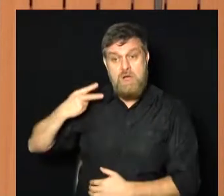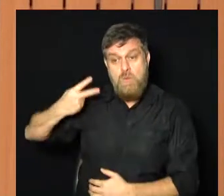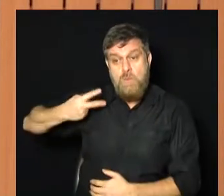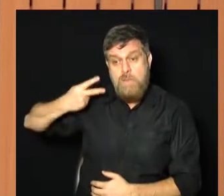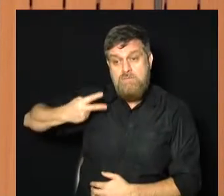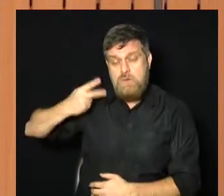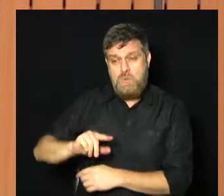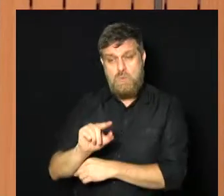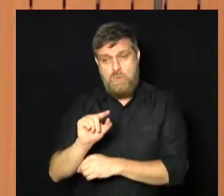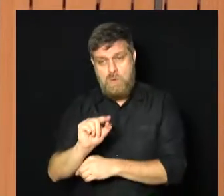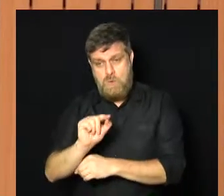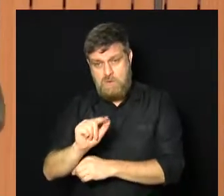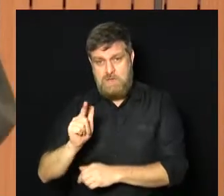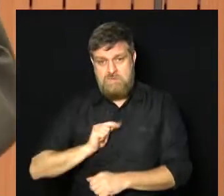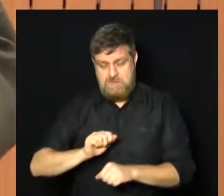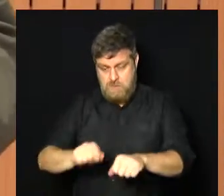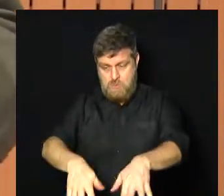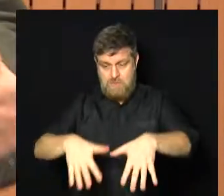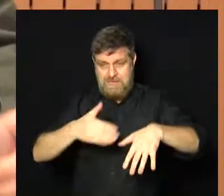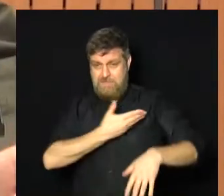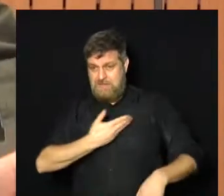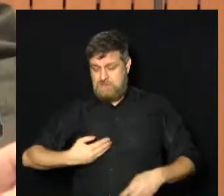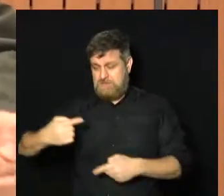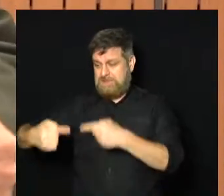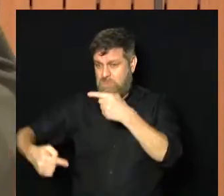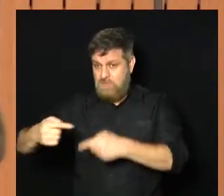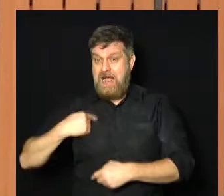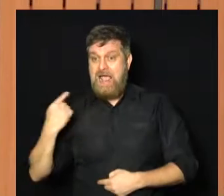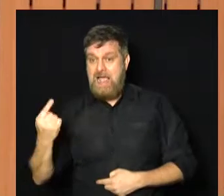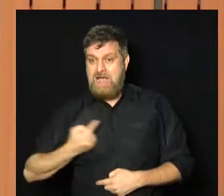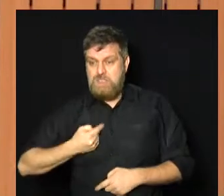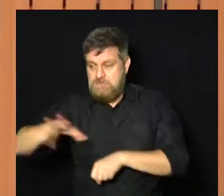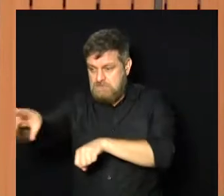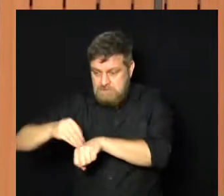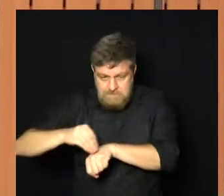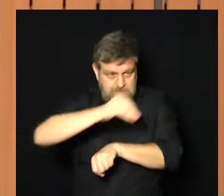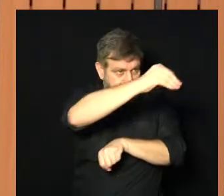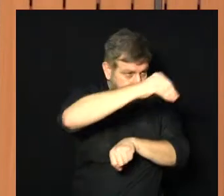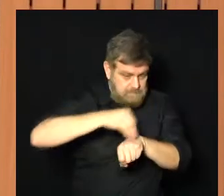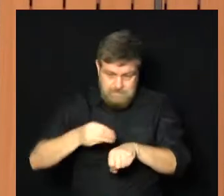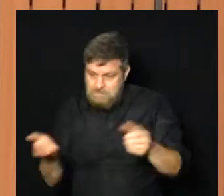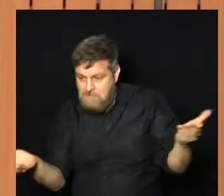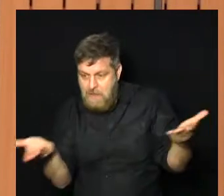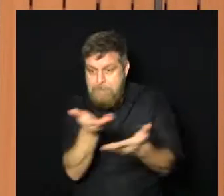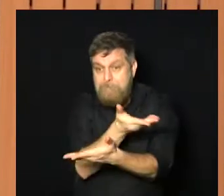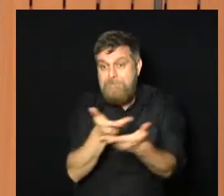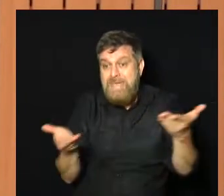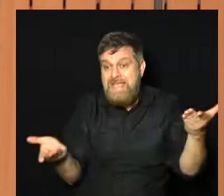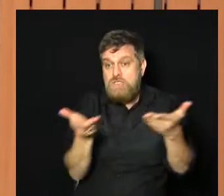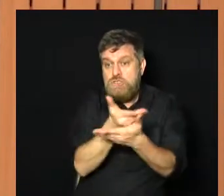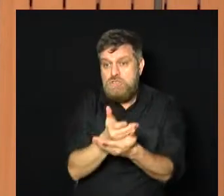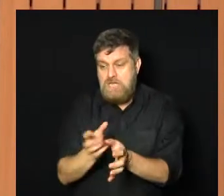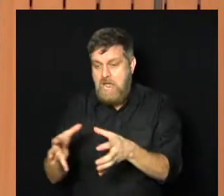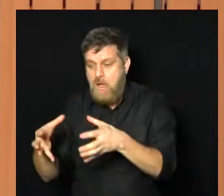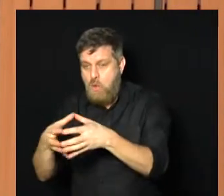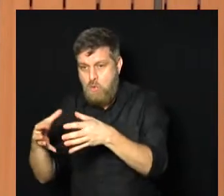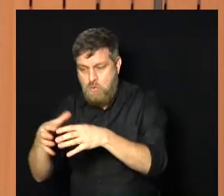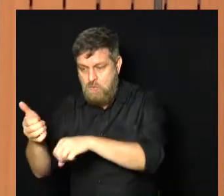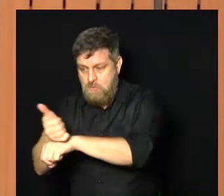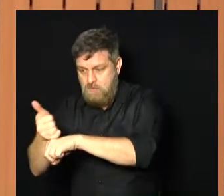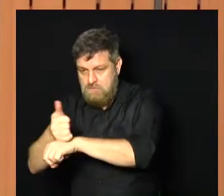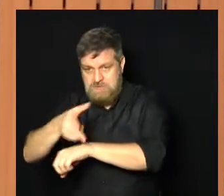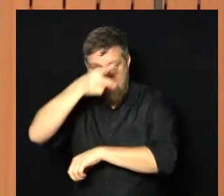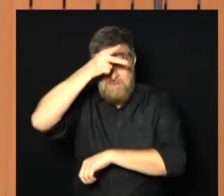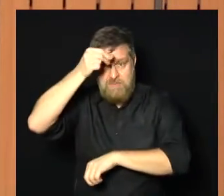é realizar o debate público e intermediar a relação junto ao Poder Executivo. Cabe à Secretaria Municipal de Educação